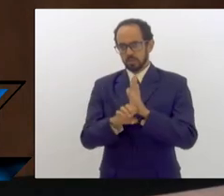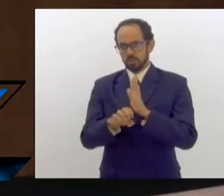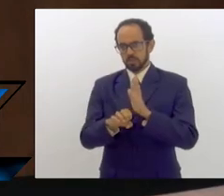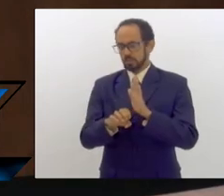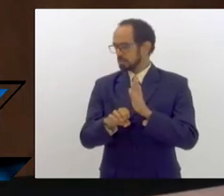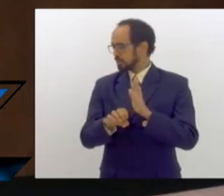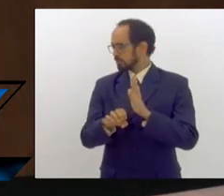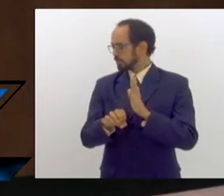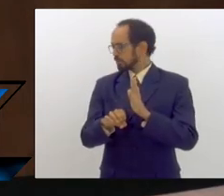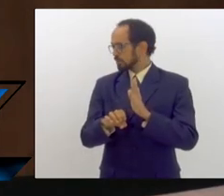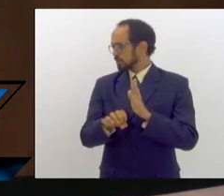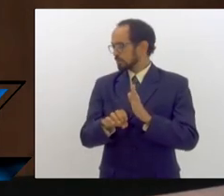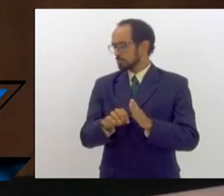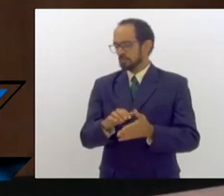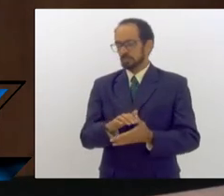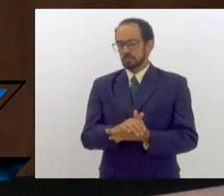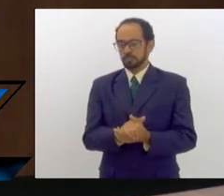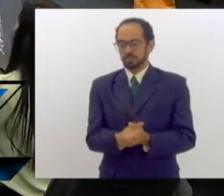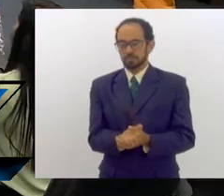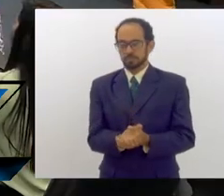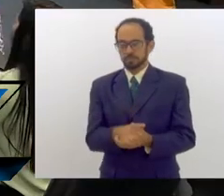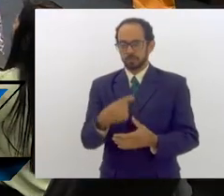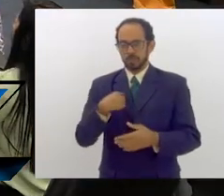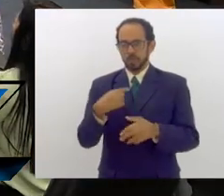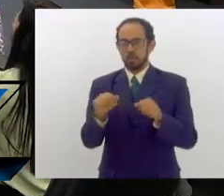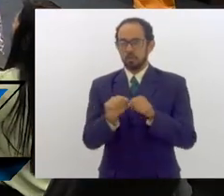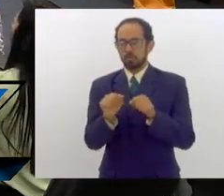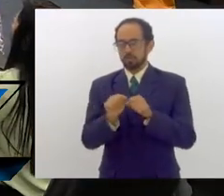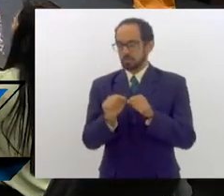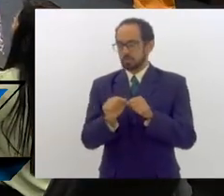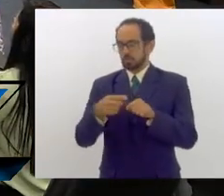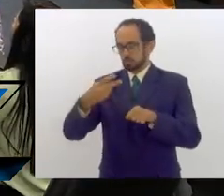eu fiz eu fiz 2:30